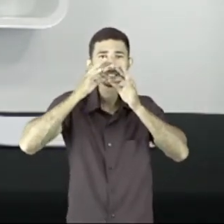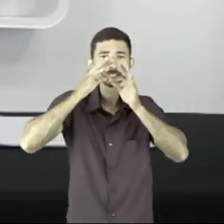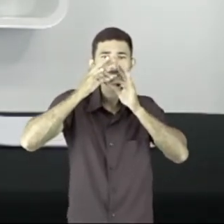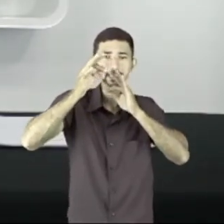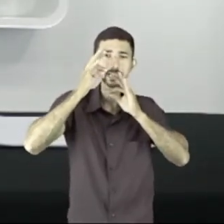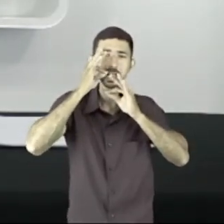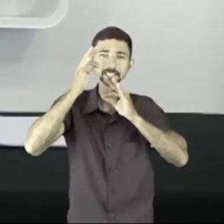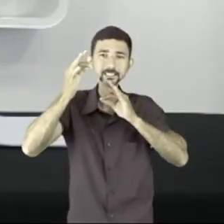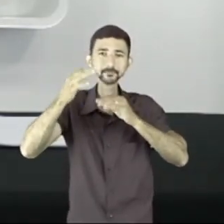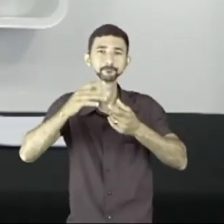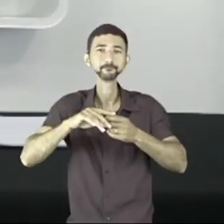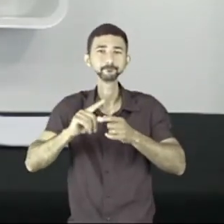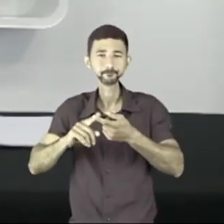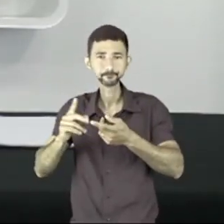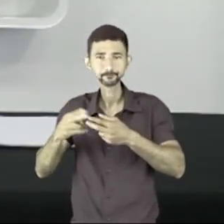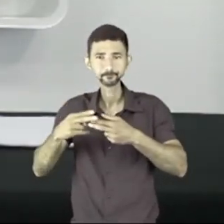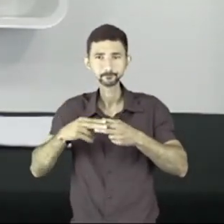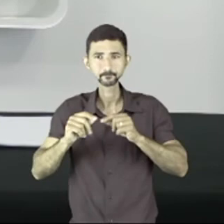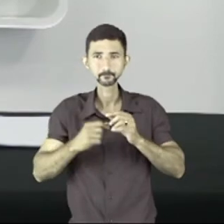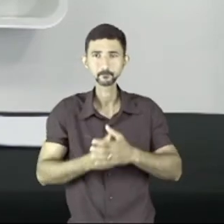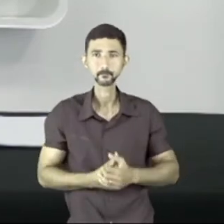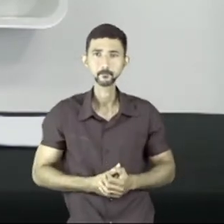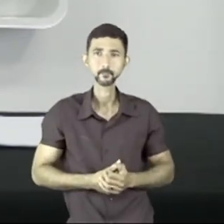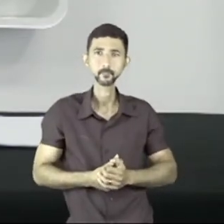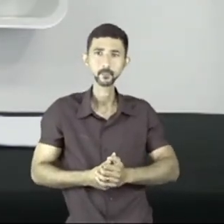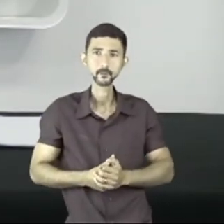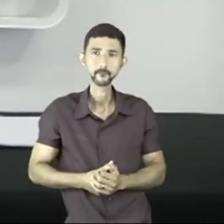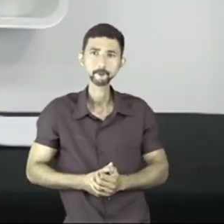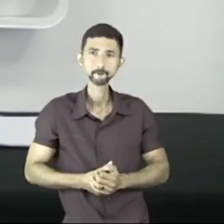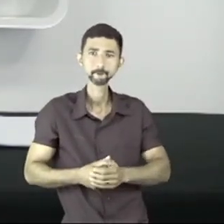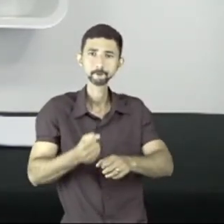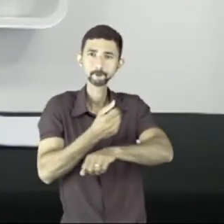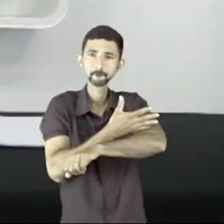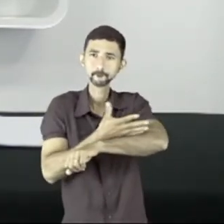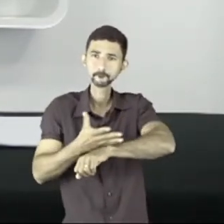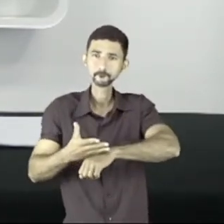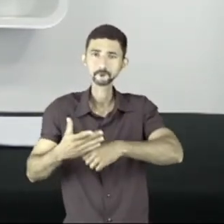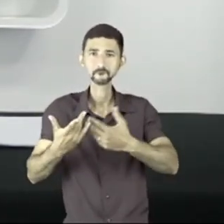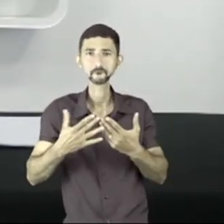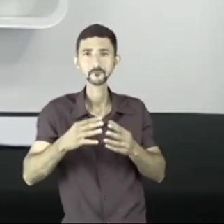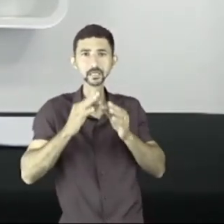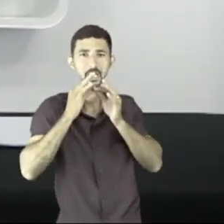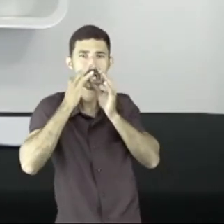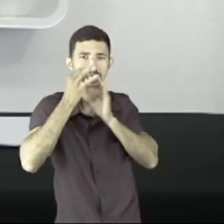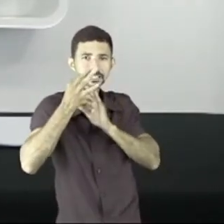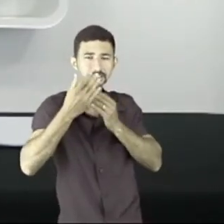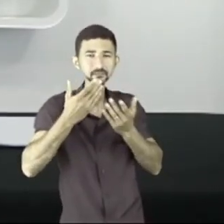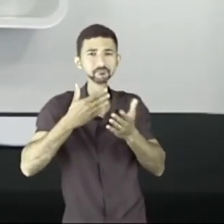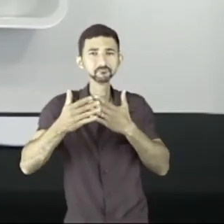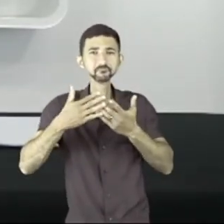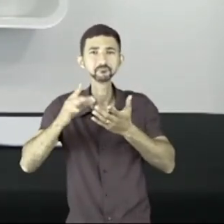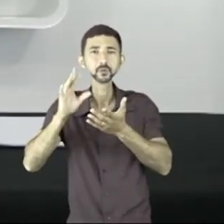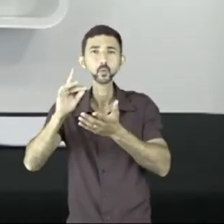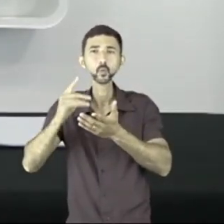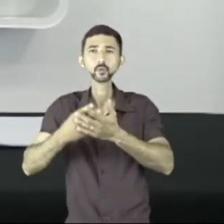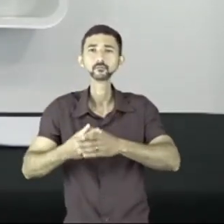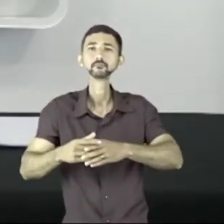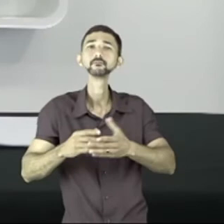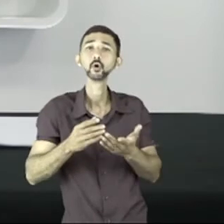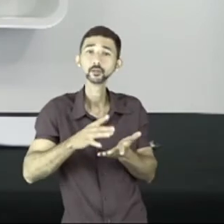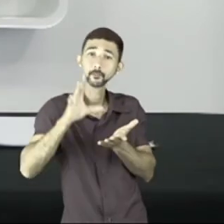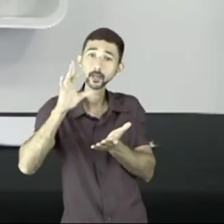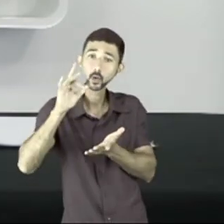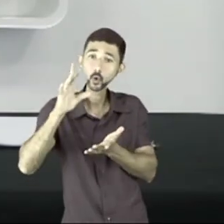na sua casa, você pode utilizar, né, essa fita branca aqui, a fita Durex. Você pode utilizar também um tubo de